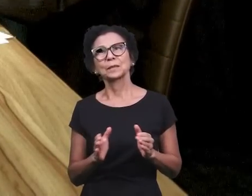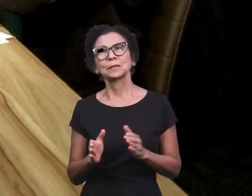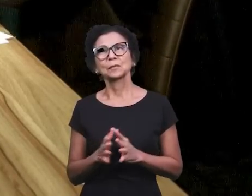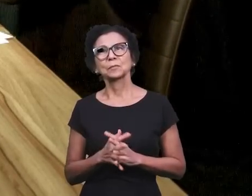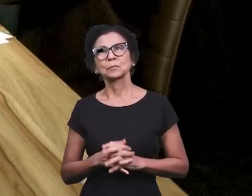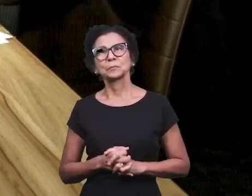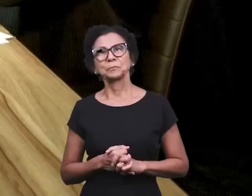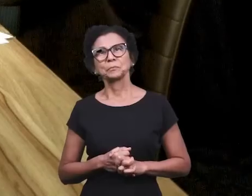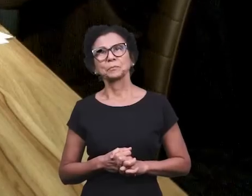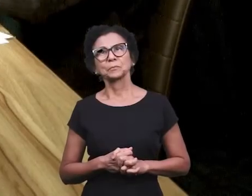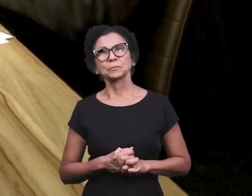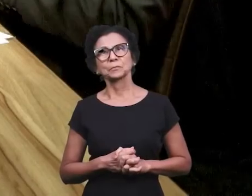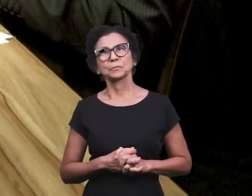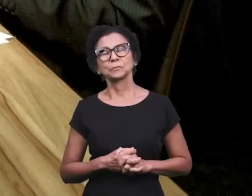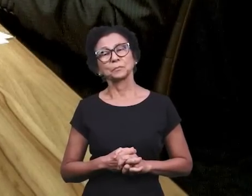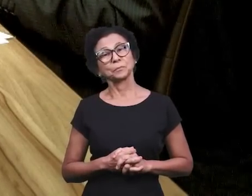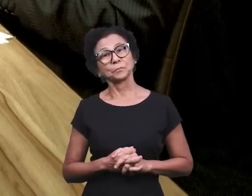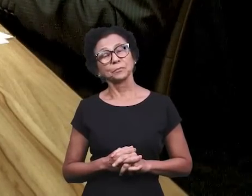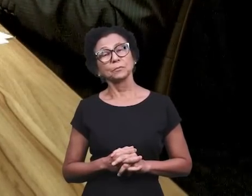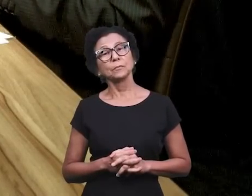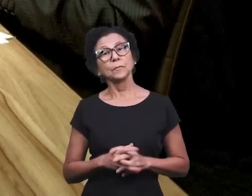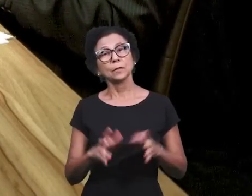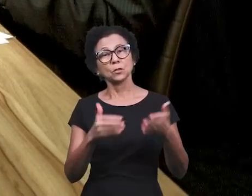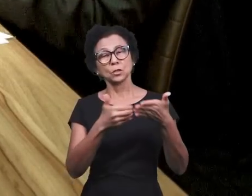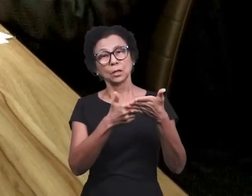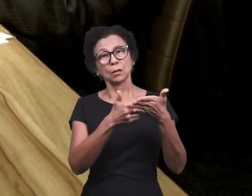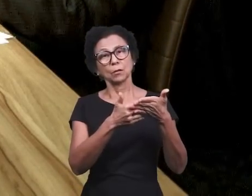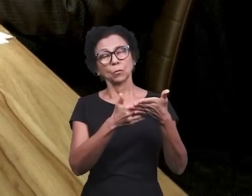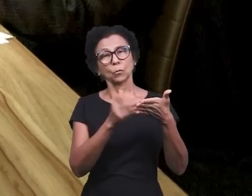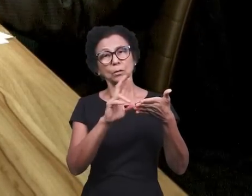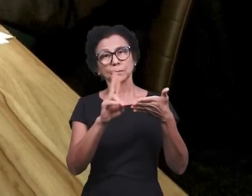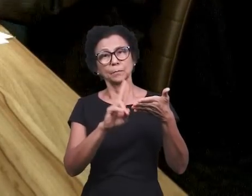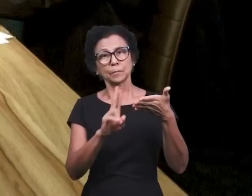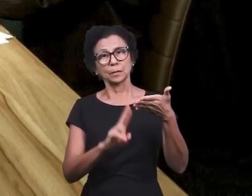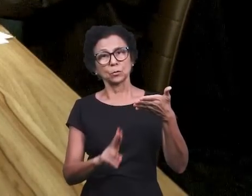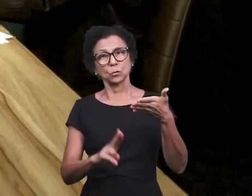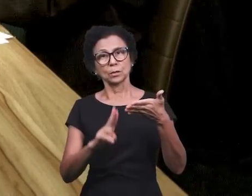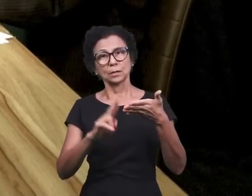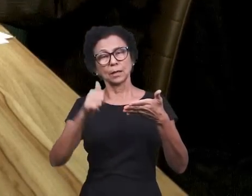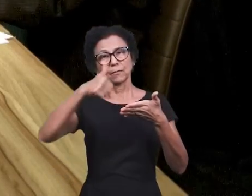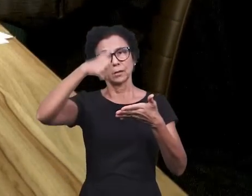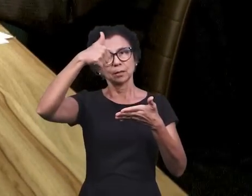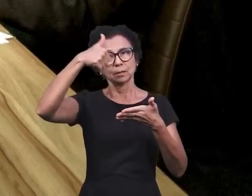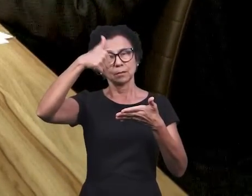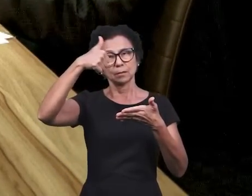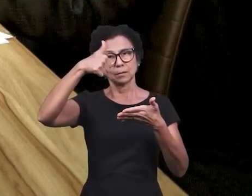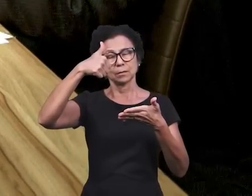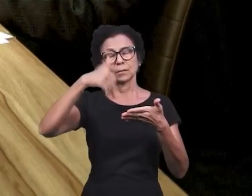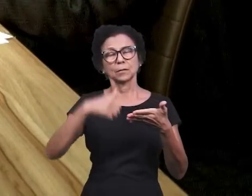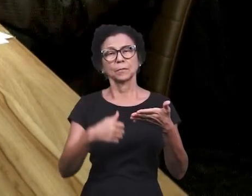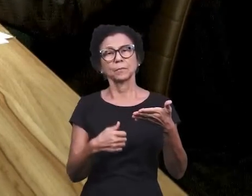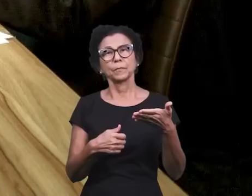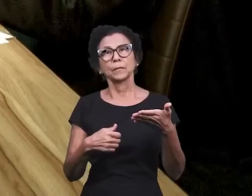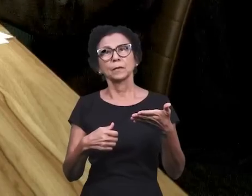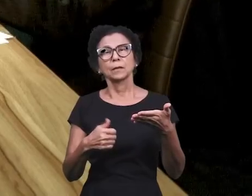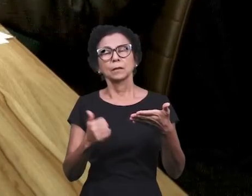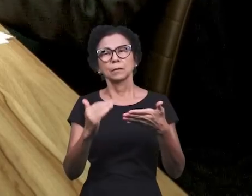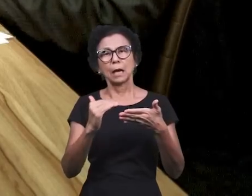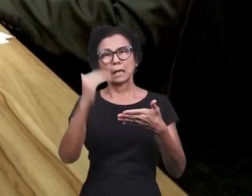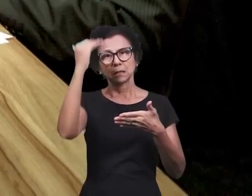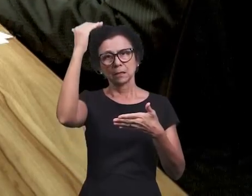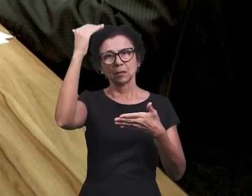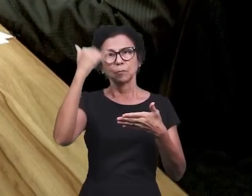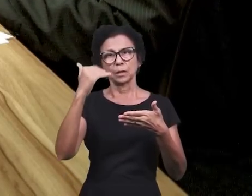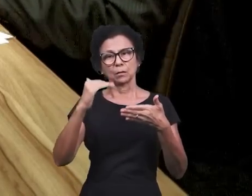Urias, que estava na minha frente. Então, eu era o 16º ali, né? De acordo com a